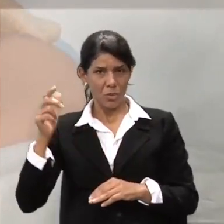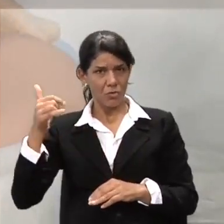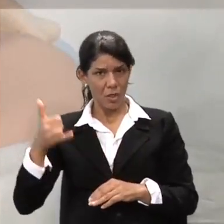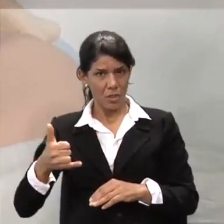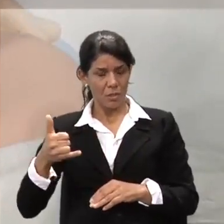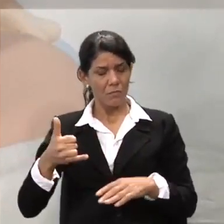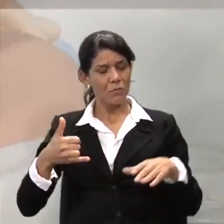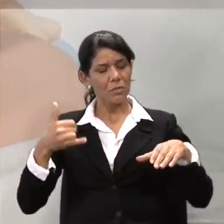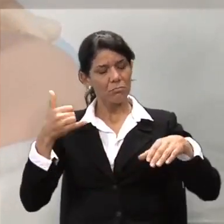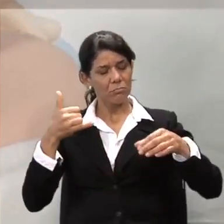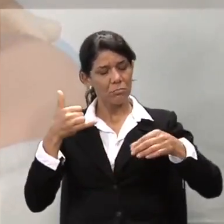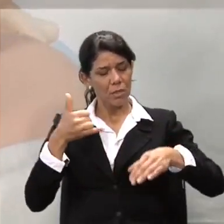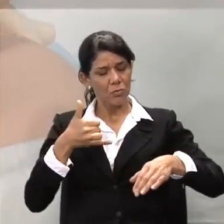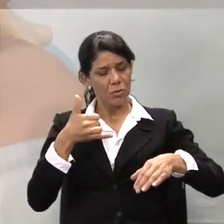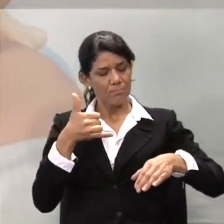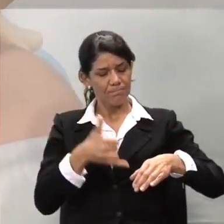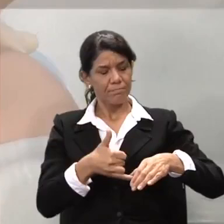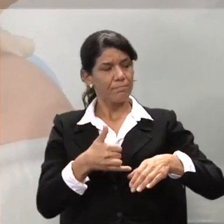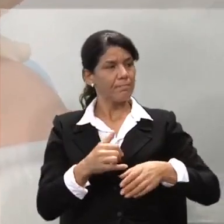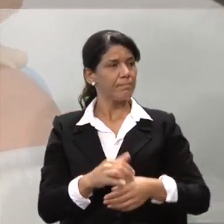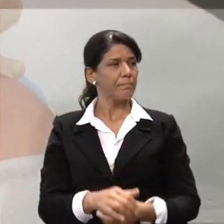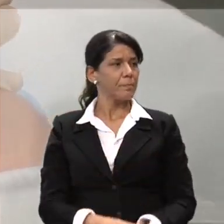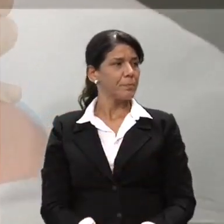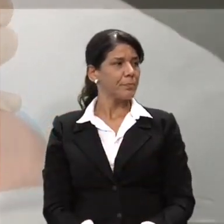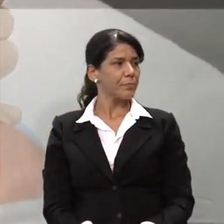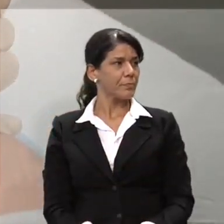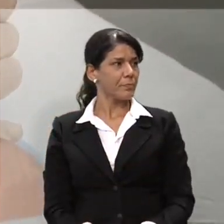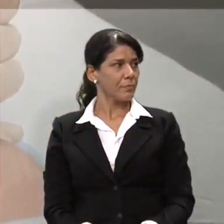então, dessa aplicação.